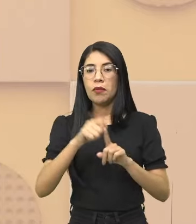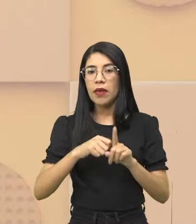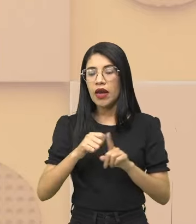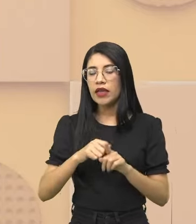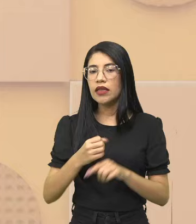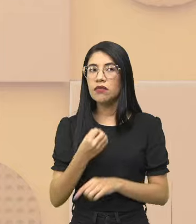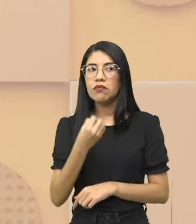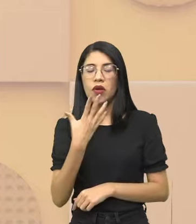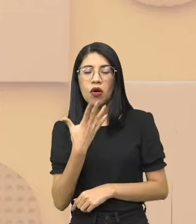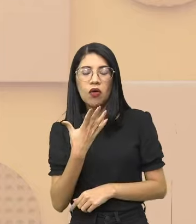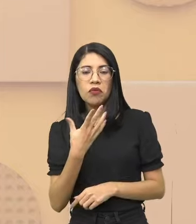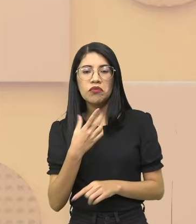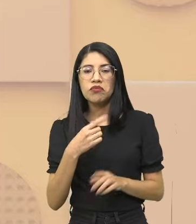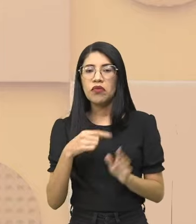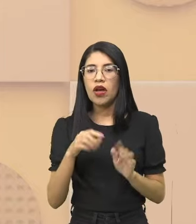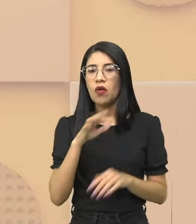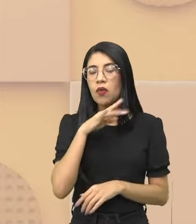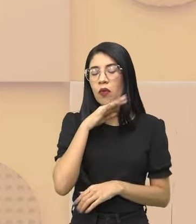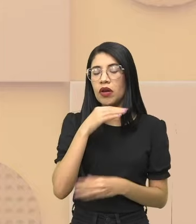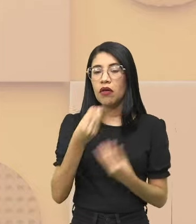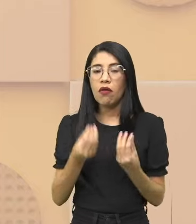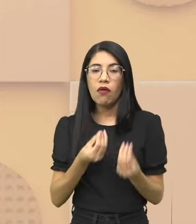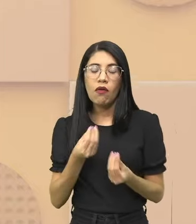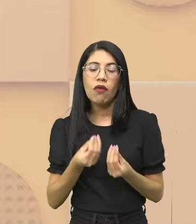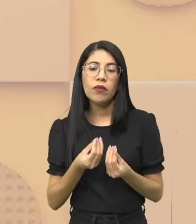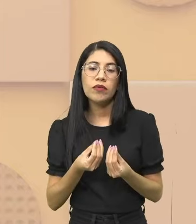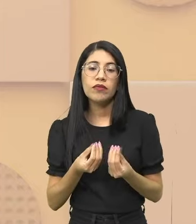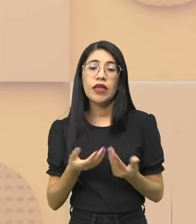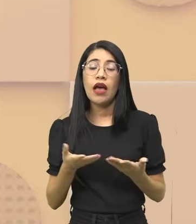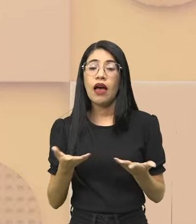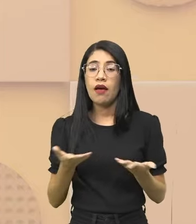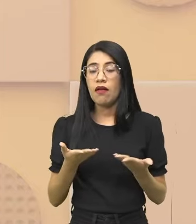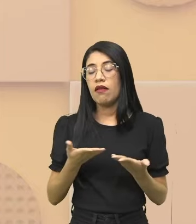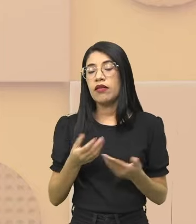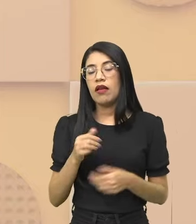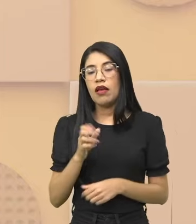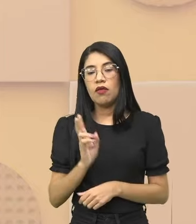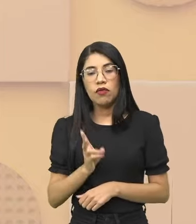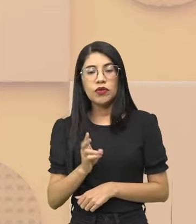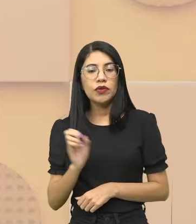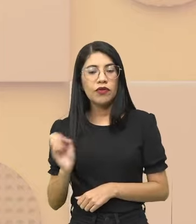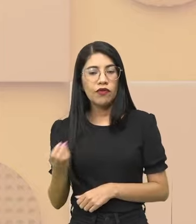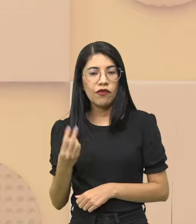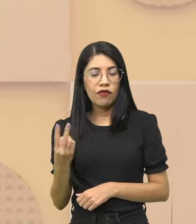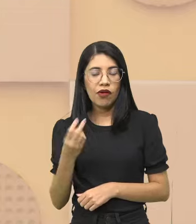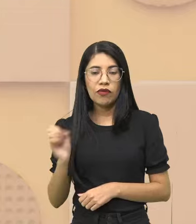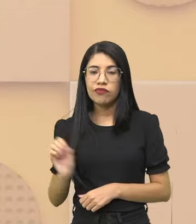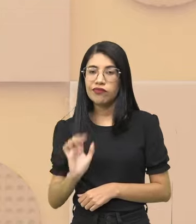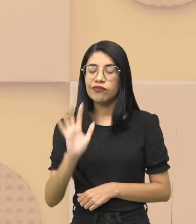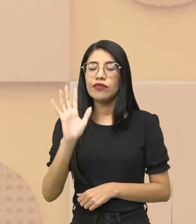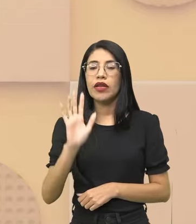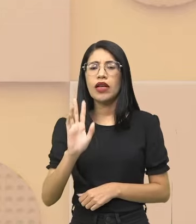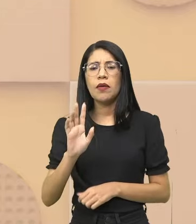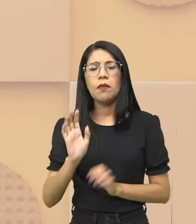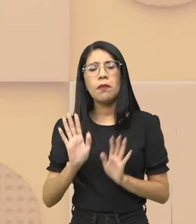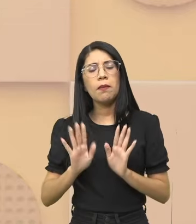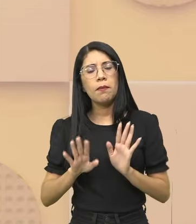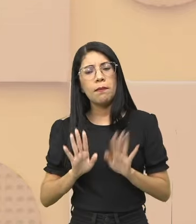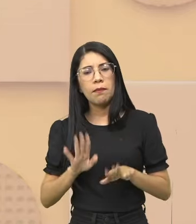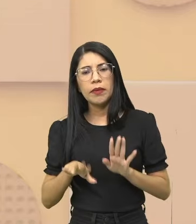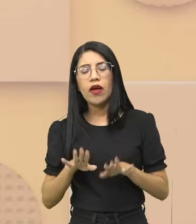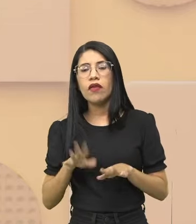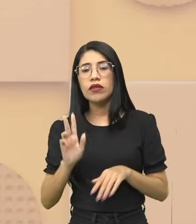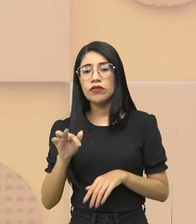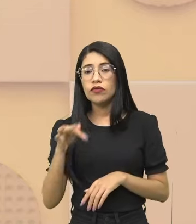compensar ou não, né? Por enquanto, gente ainda tem um custo elevado, né? Mas talvez depois, com relação